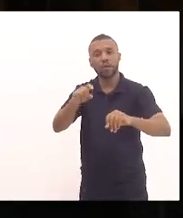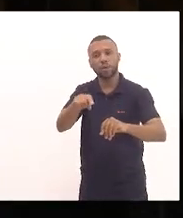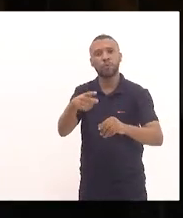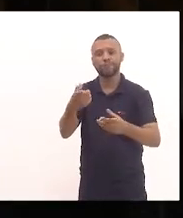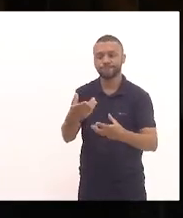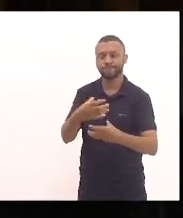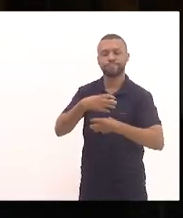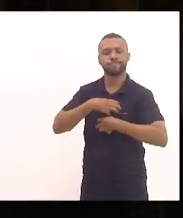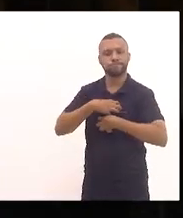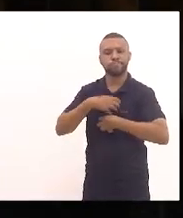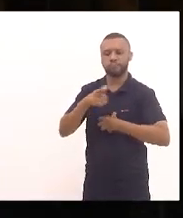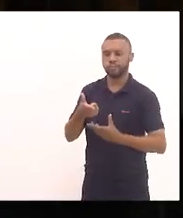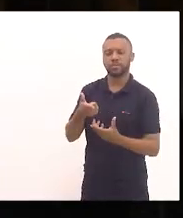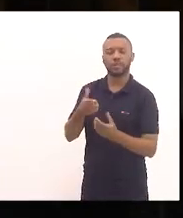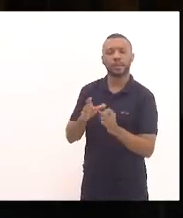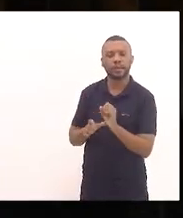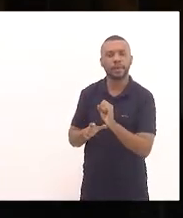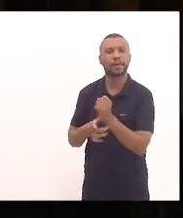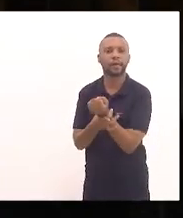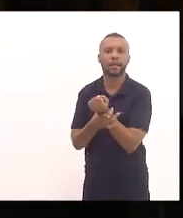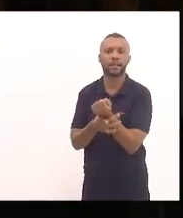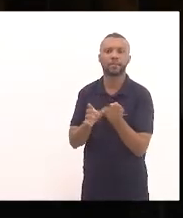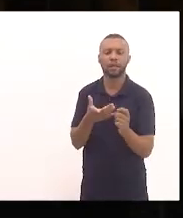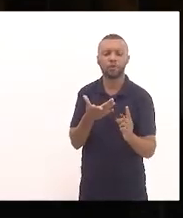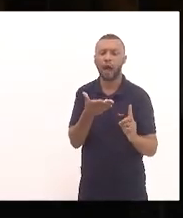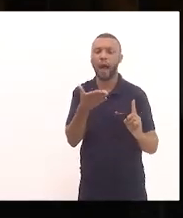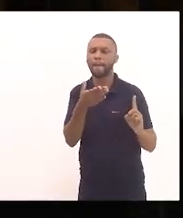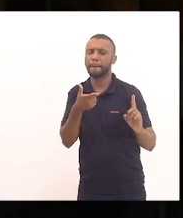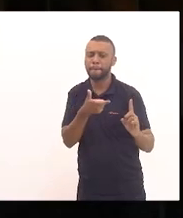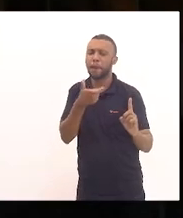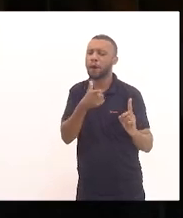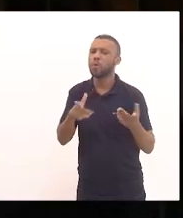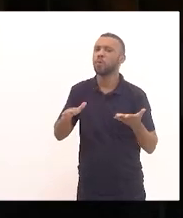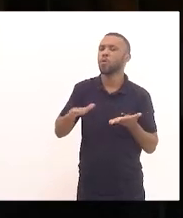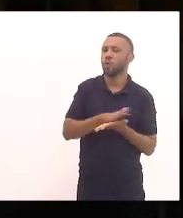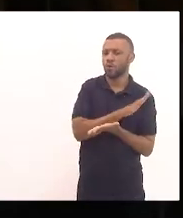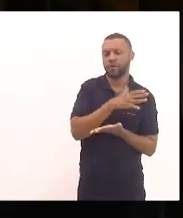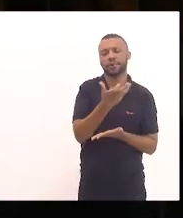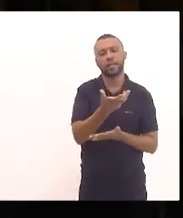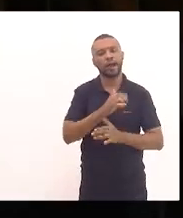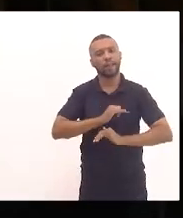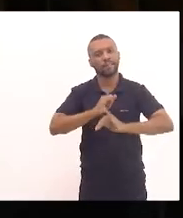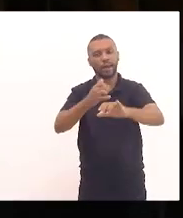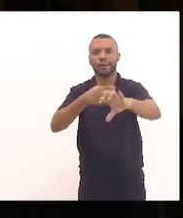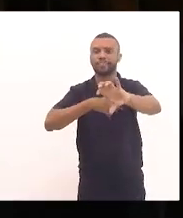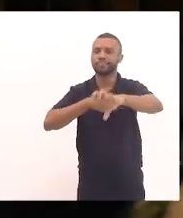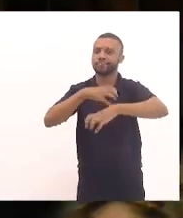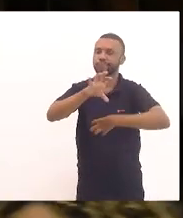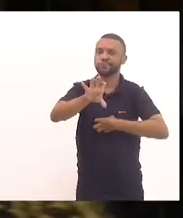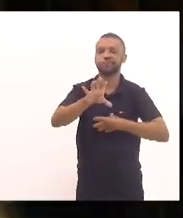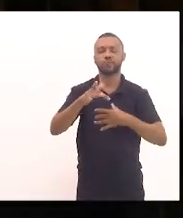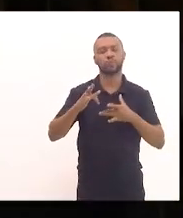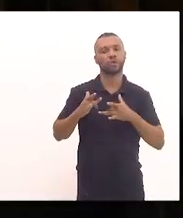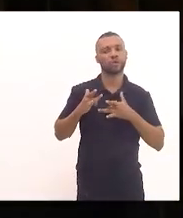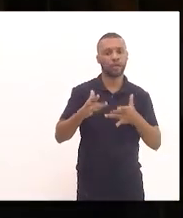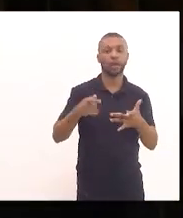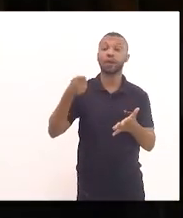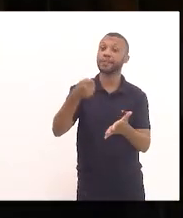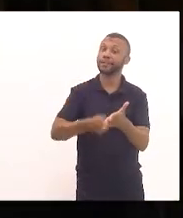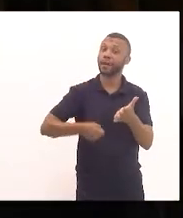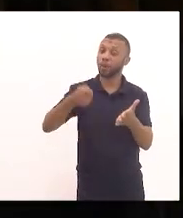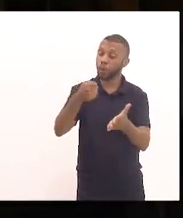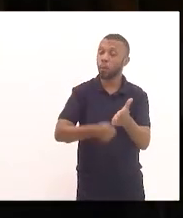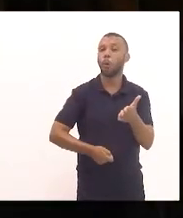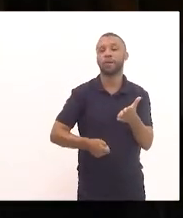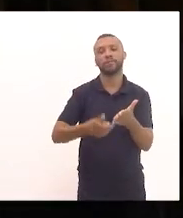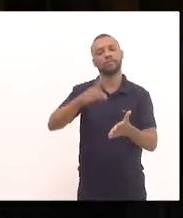sustento estão sendo ameaçados. Então, nesse sentido, deixar a nossa solidariedade e a nossa luta pelo direito à terra, pelo direito